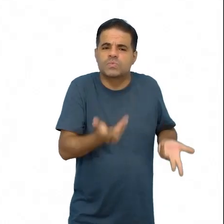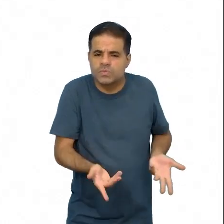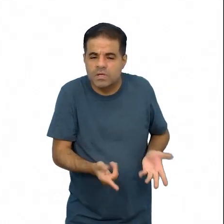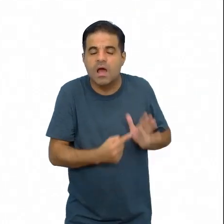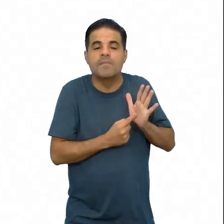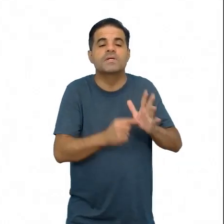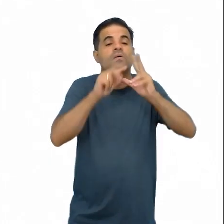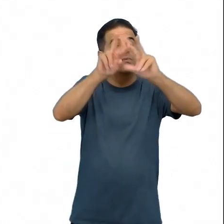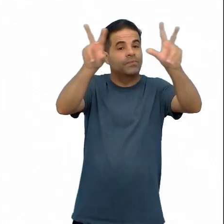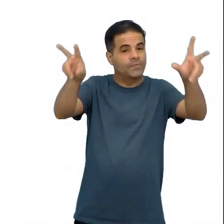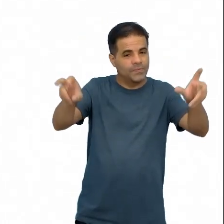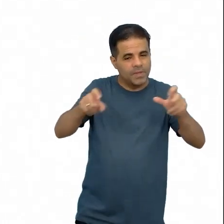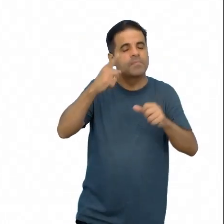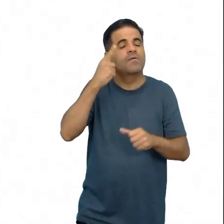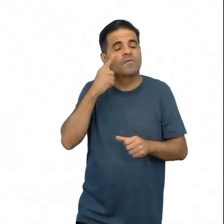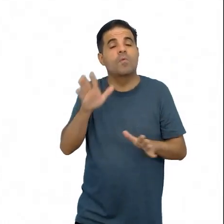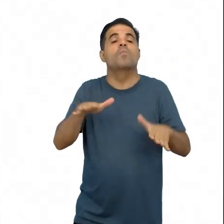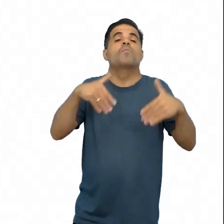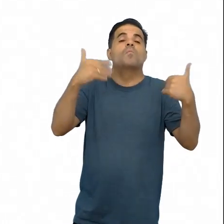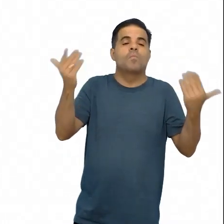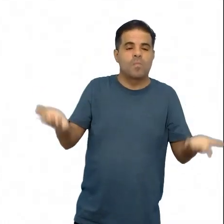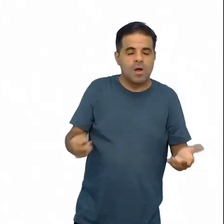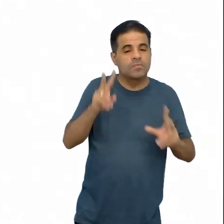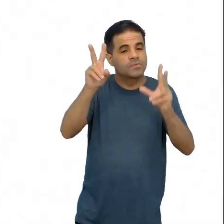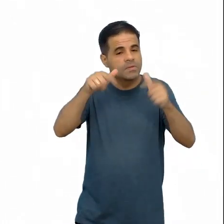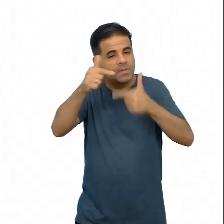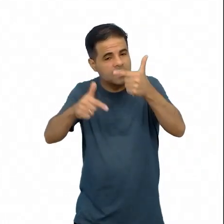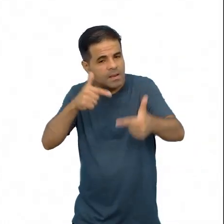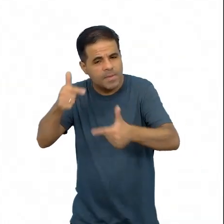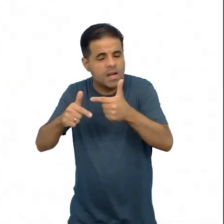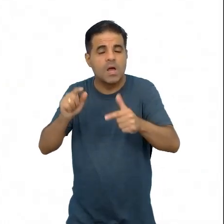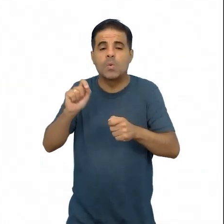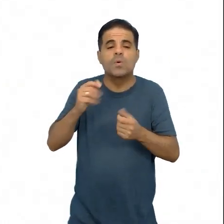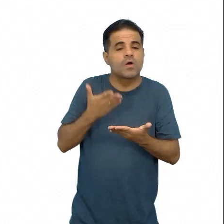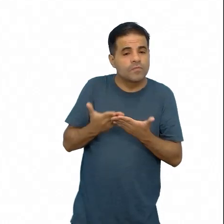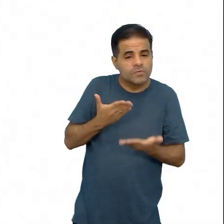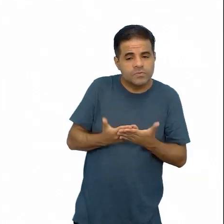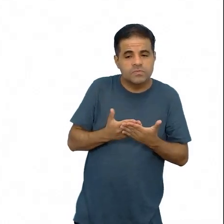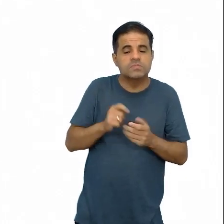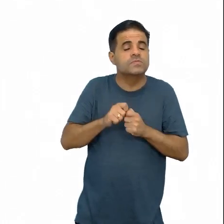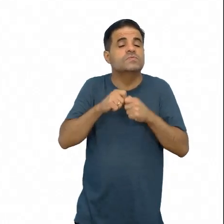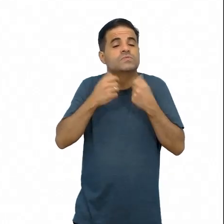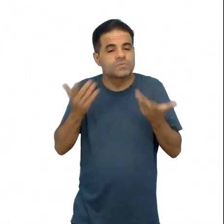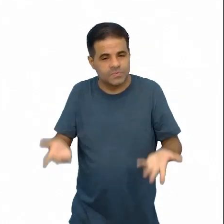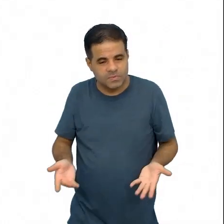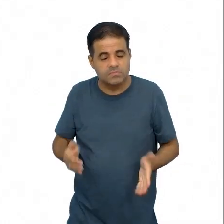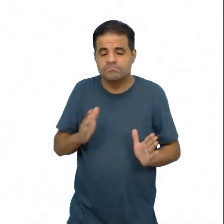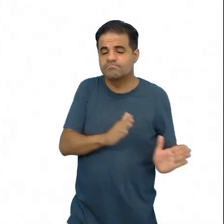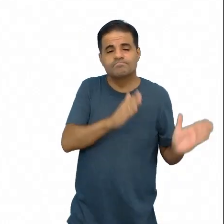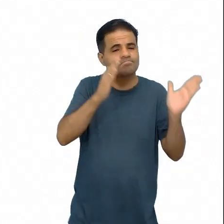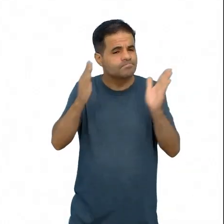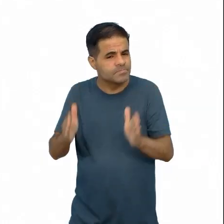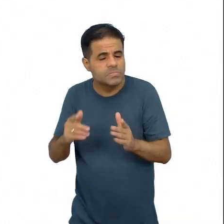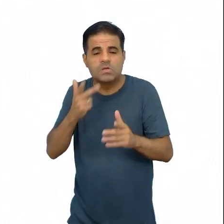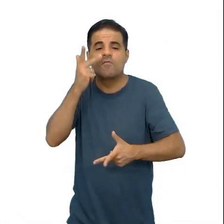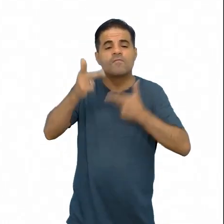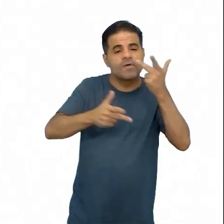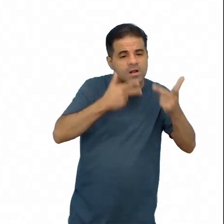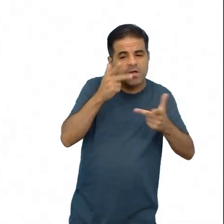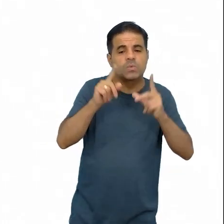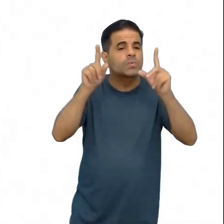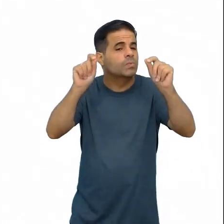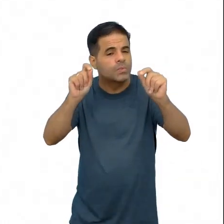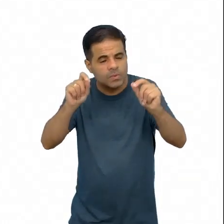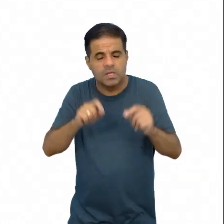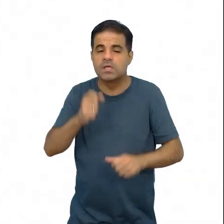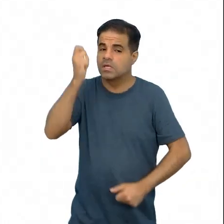o tema, ver qual que é o tema que eu vou trabalhar, o que eu vou realizar. Então, nesse caso, para nós estamos falando do quê? Se